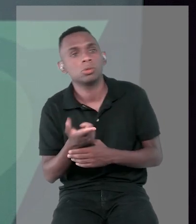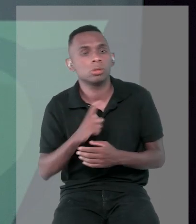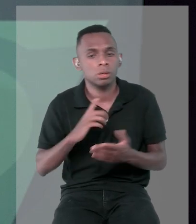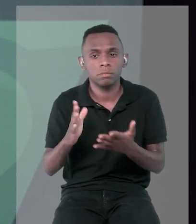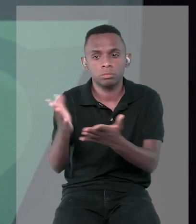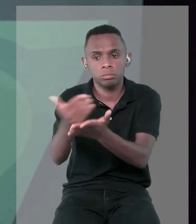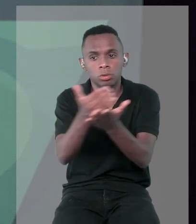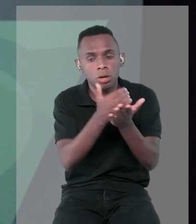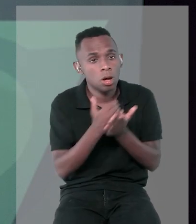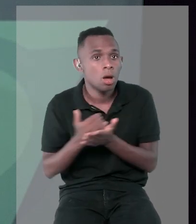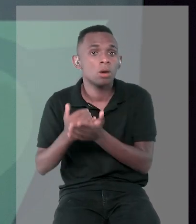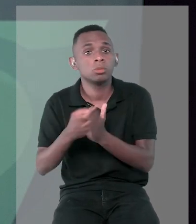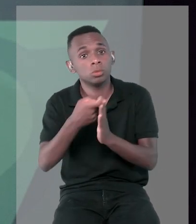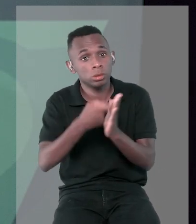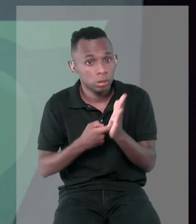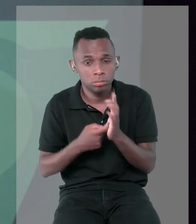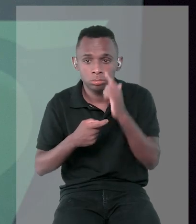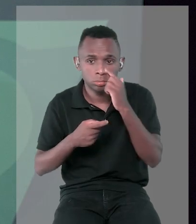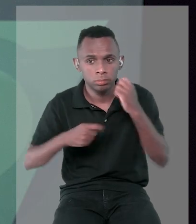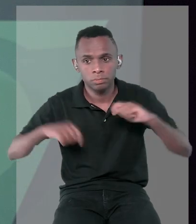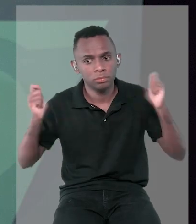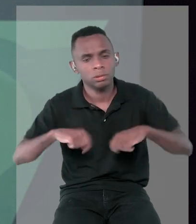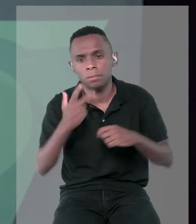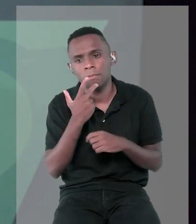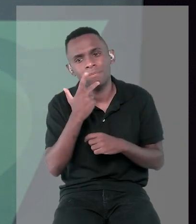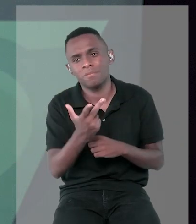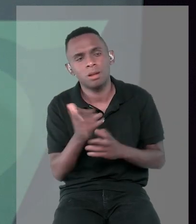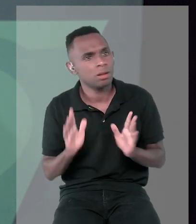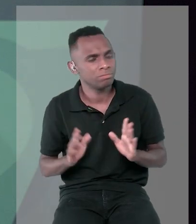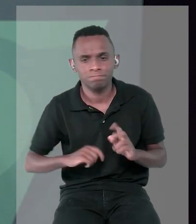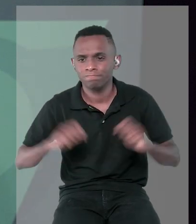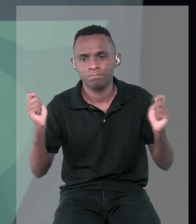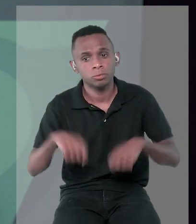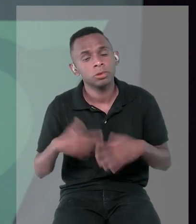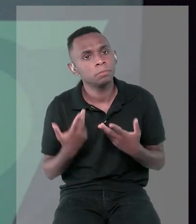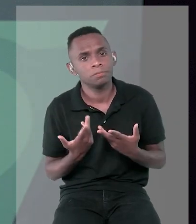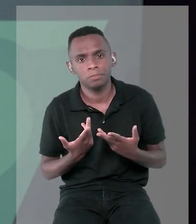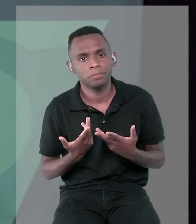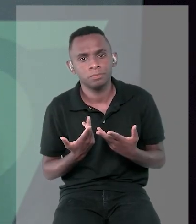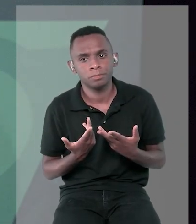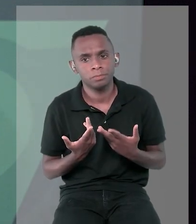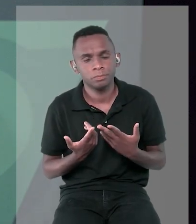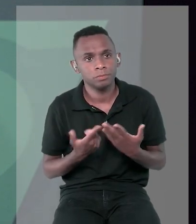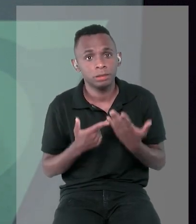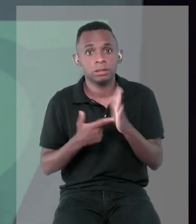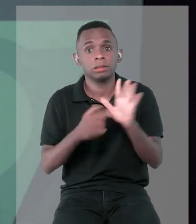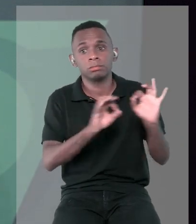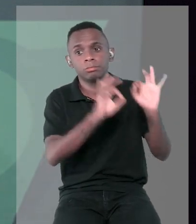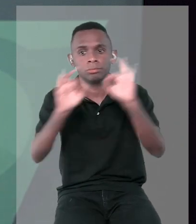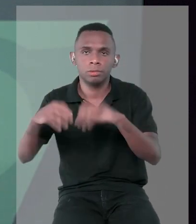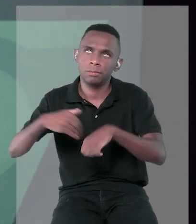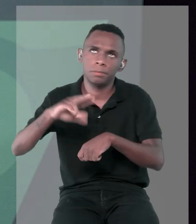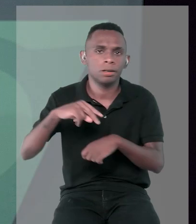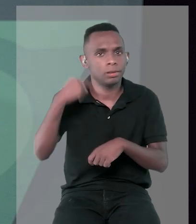seleção de textos, né, de trechos, porque não dava para falar, né? Não dava para falar o livro todo, seria mais do